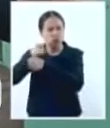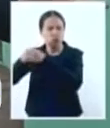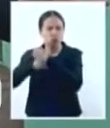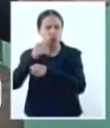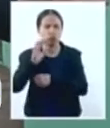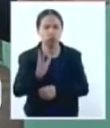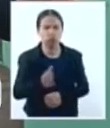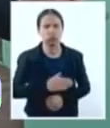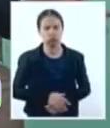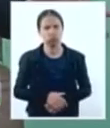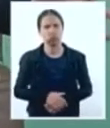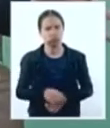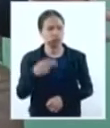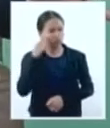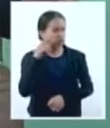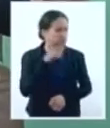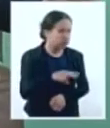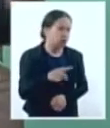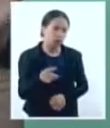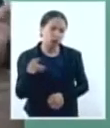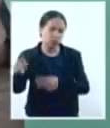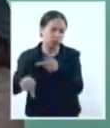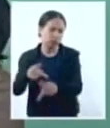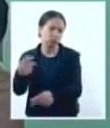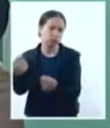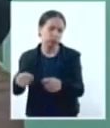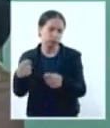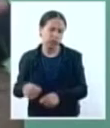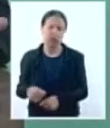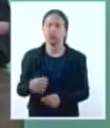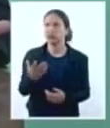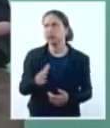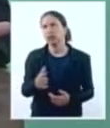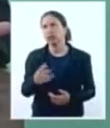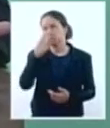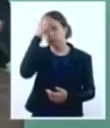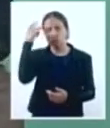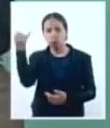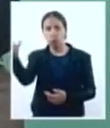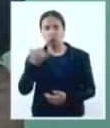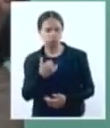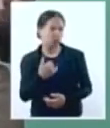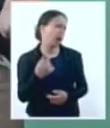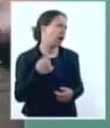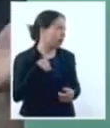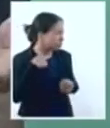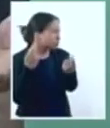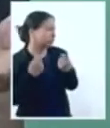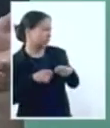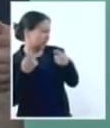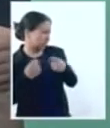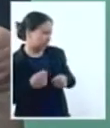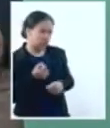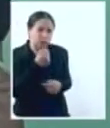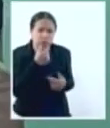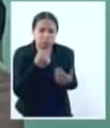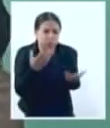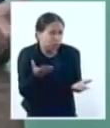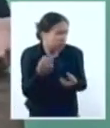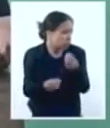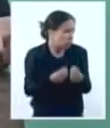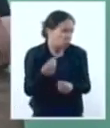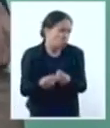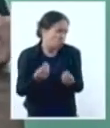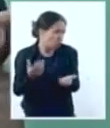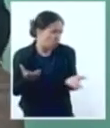vendo essa demanda por parte da população, muita gente me passava, poxa, Fábio, eu estou precisando de um determinado medicamento, eu não tenho por